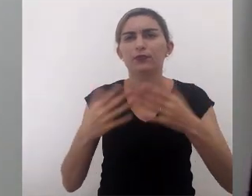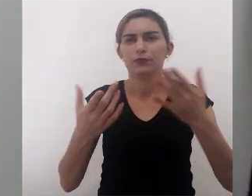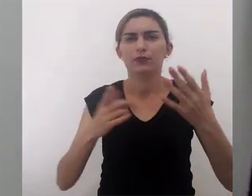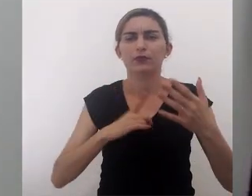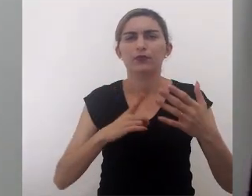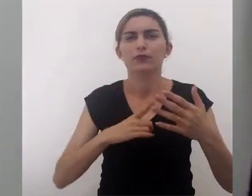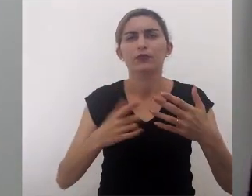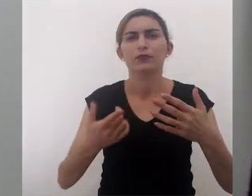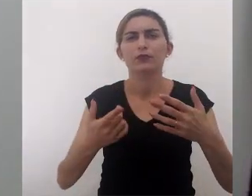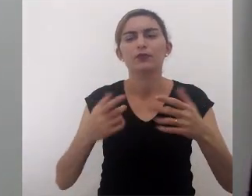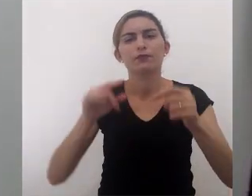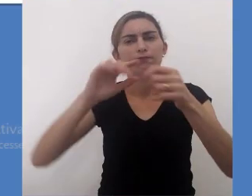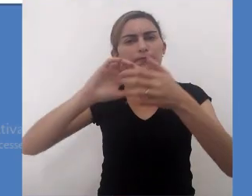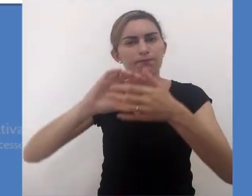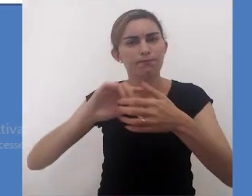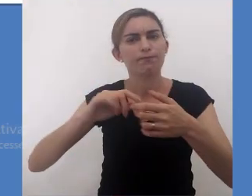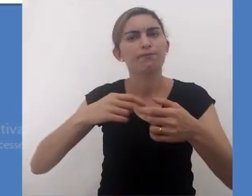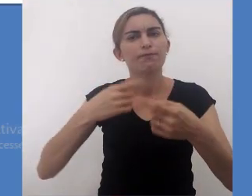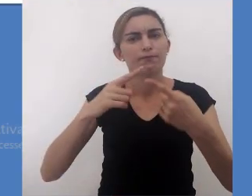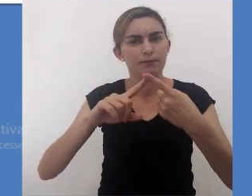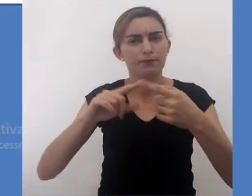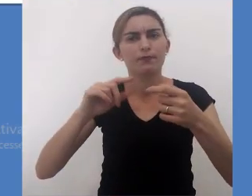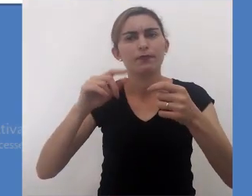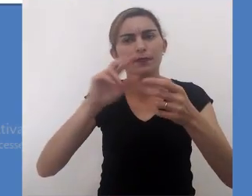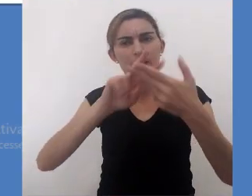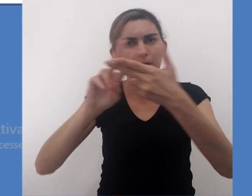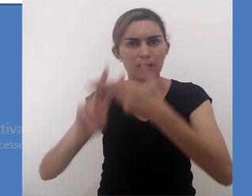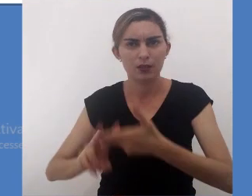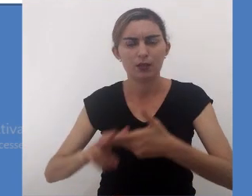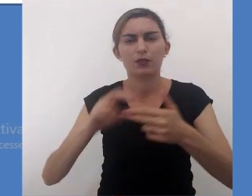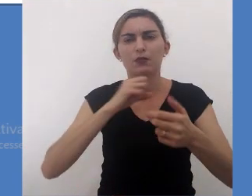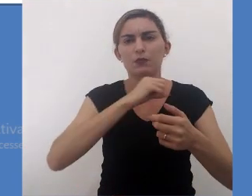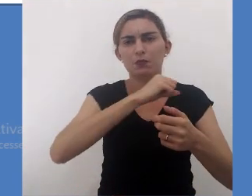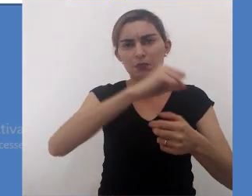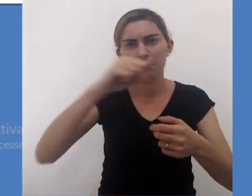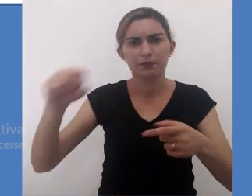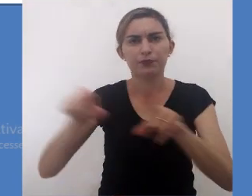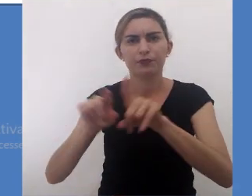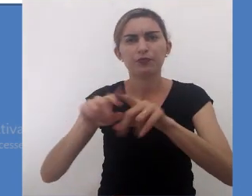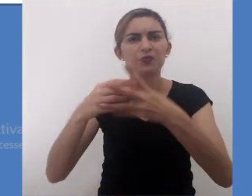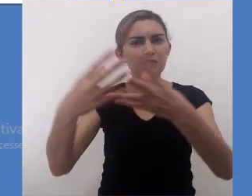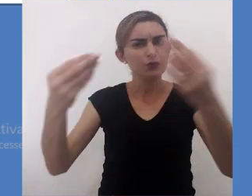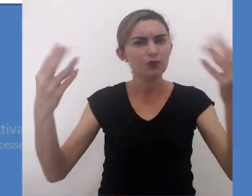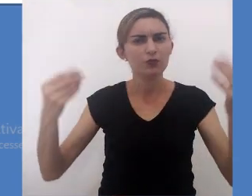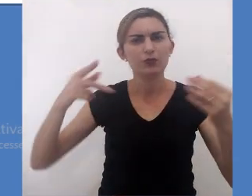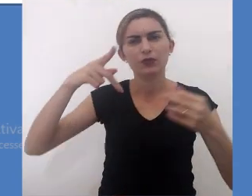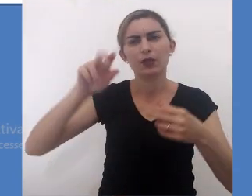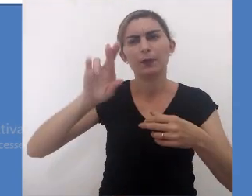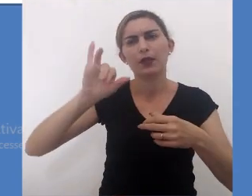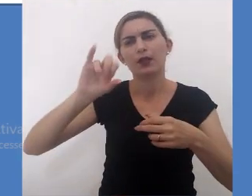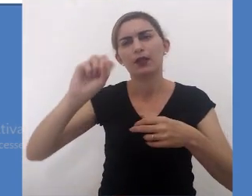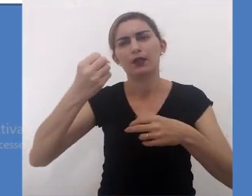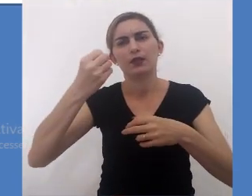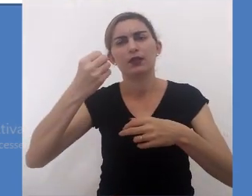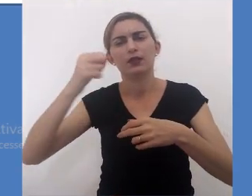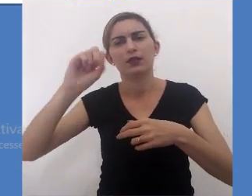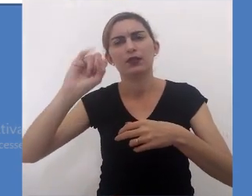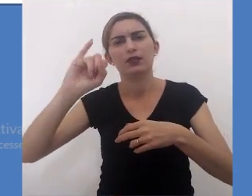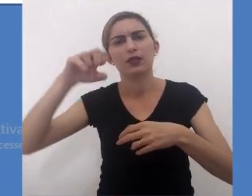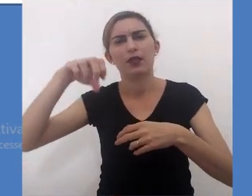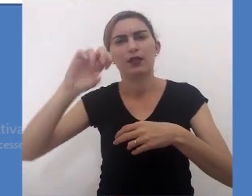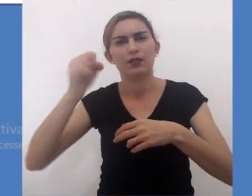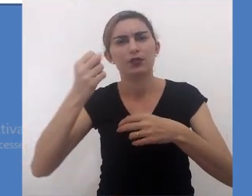tê-los prendido e executado, milhares de parisienses conseguem colocar fim ao